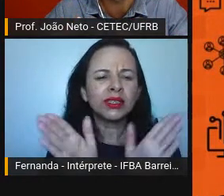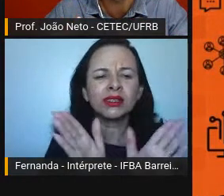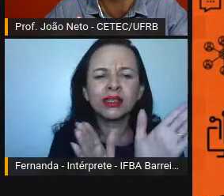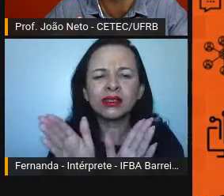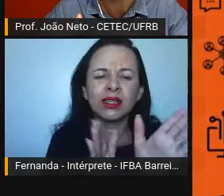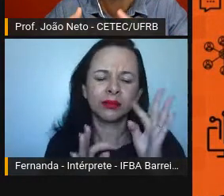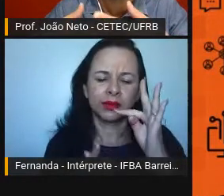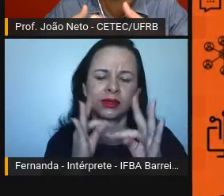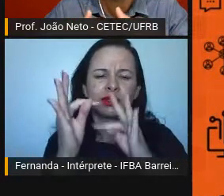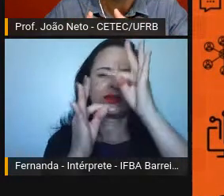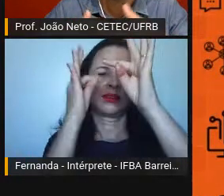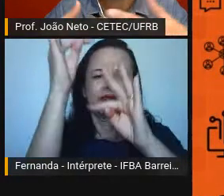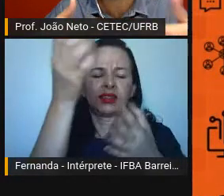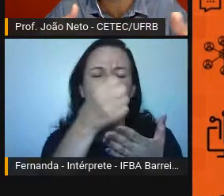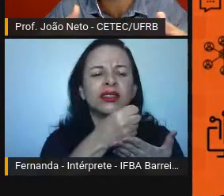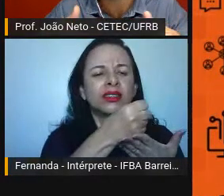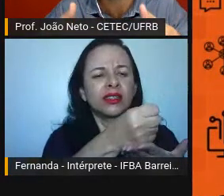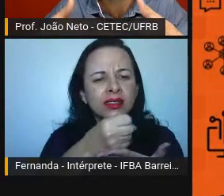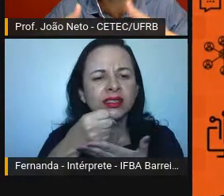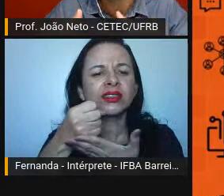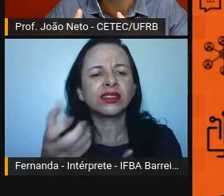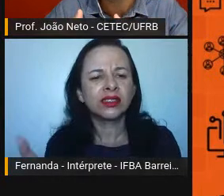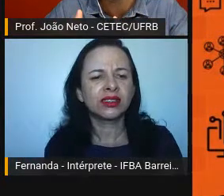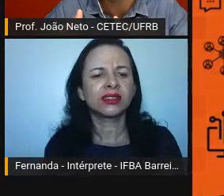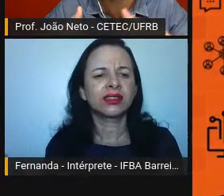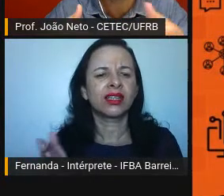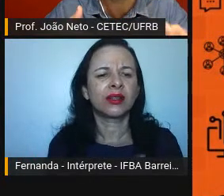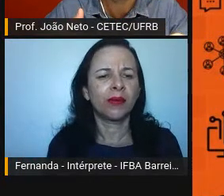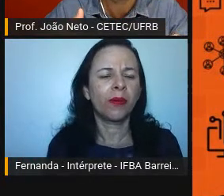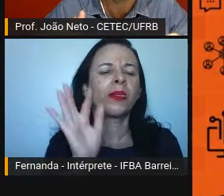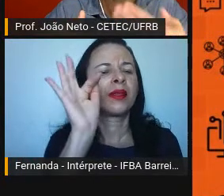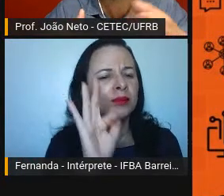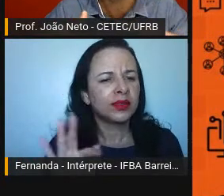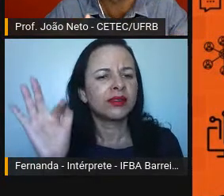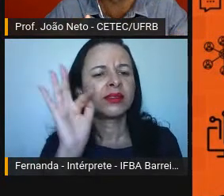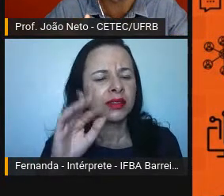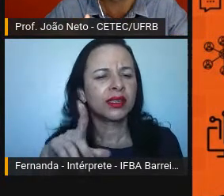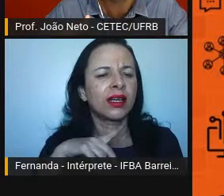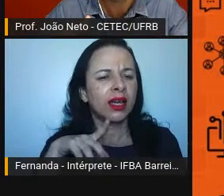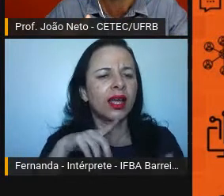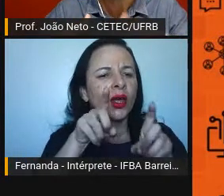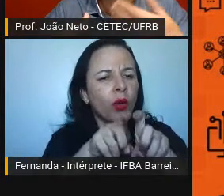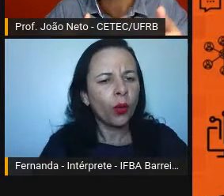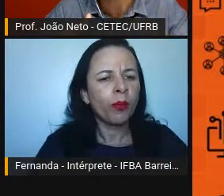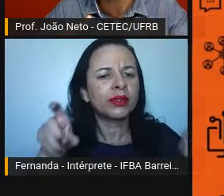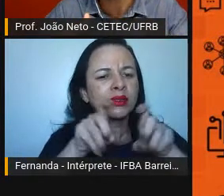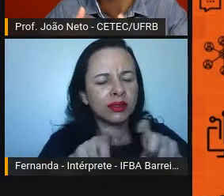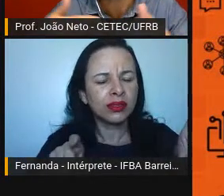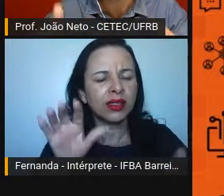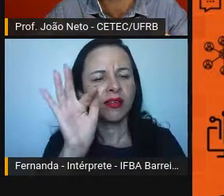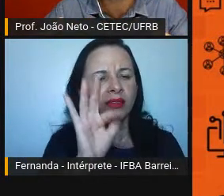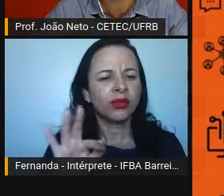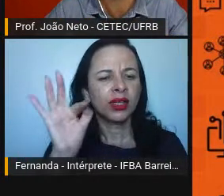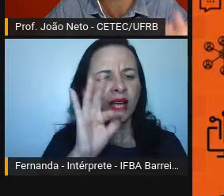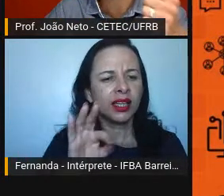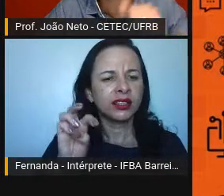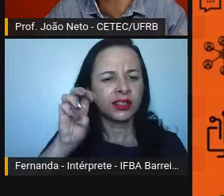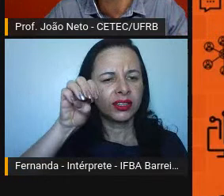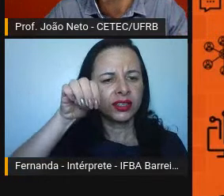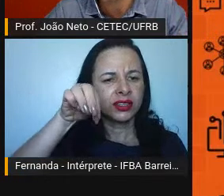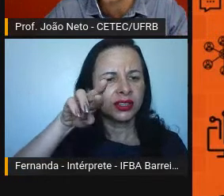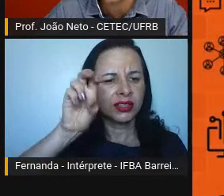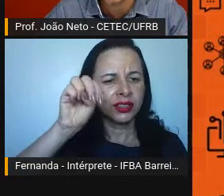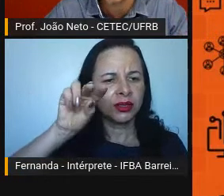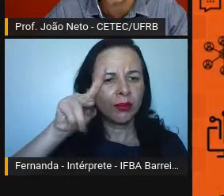tecnologia assistiva coisa bem amiga doação em computação na Federal do Maranhão do Sul maranhense e o mestrado em computação